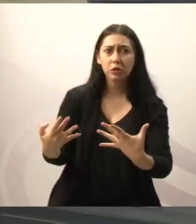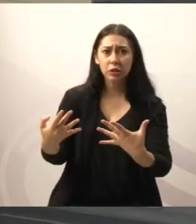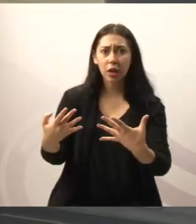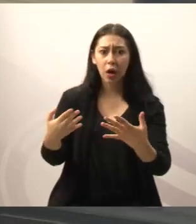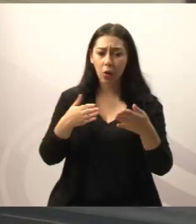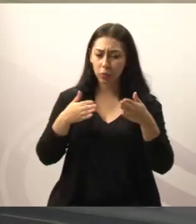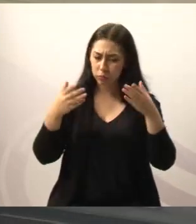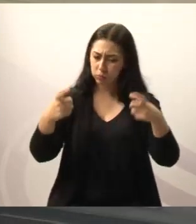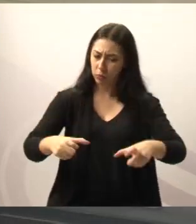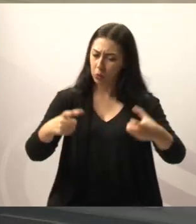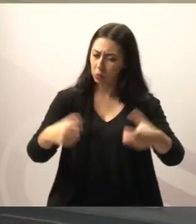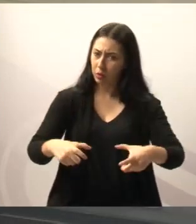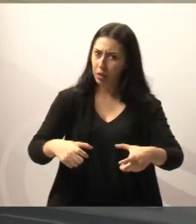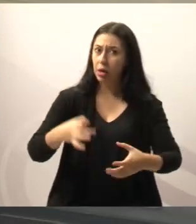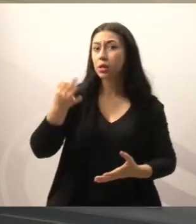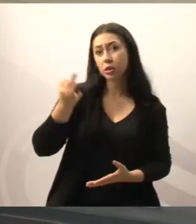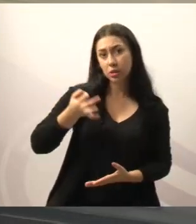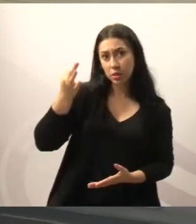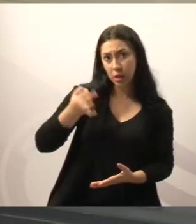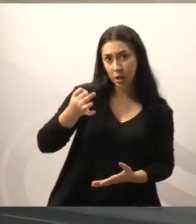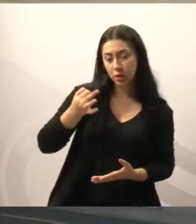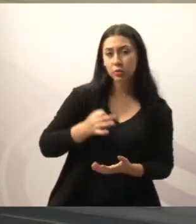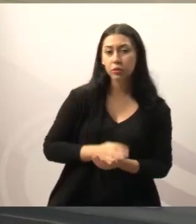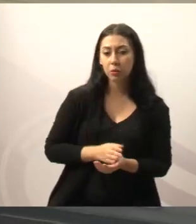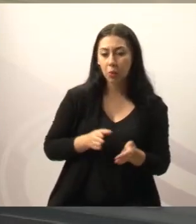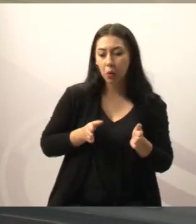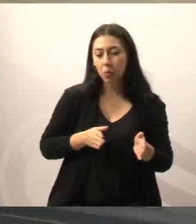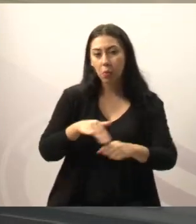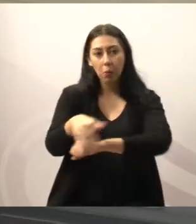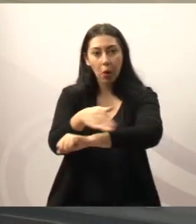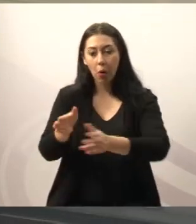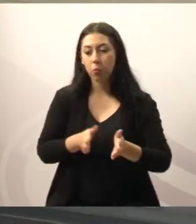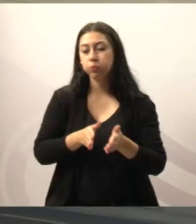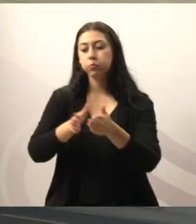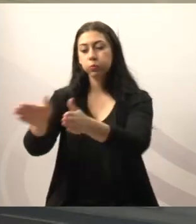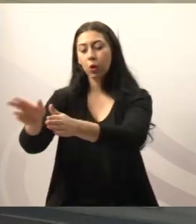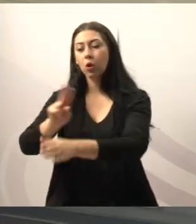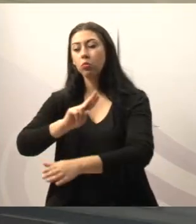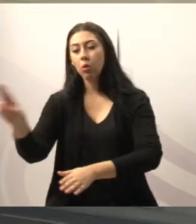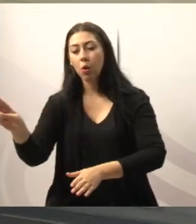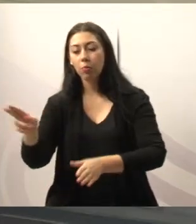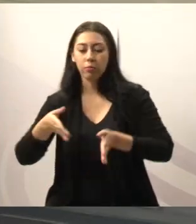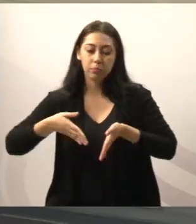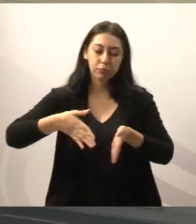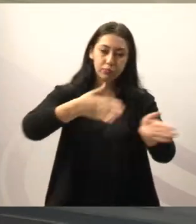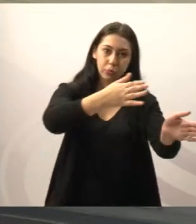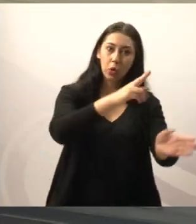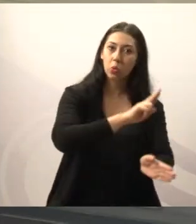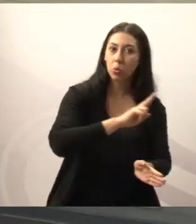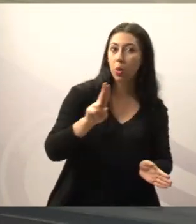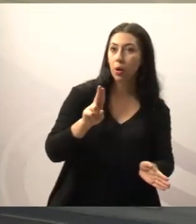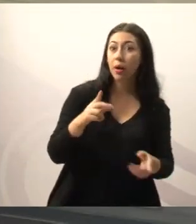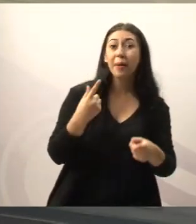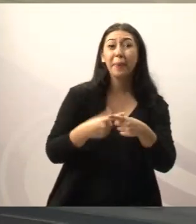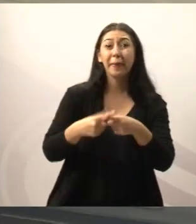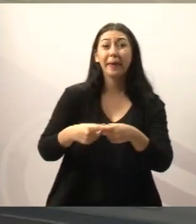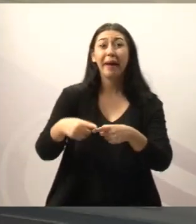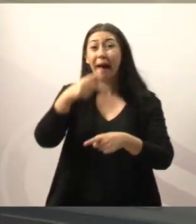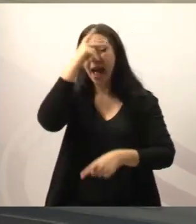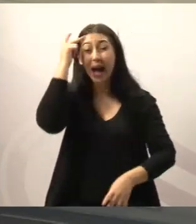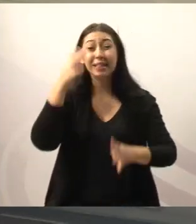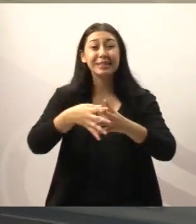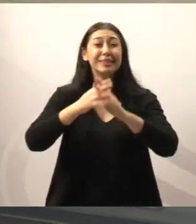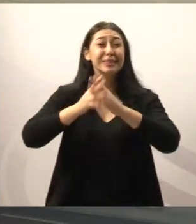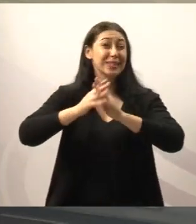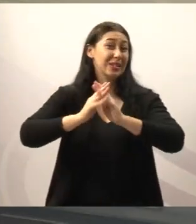Pedro e aonde que entra para Figueira. Porque está dando transtorno muito grande lá, já faz tempo que estou fazendo isso, e